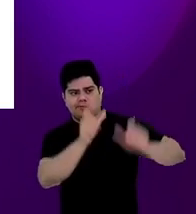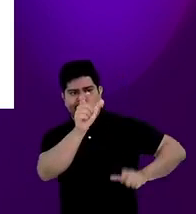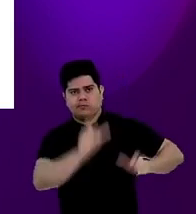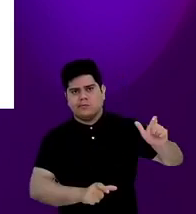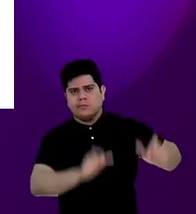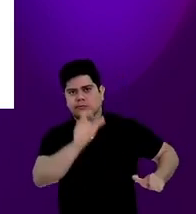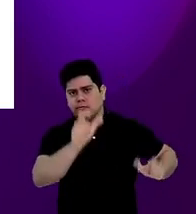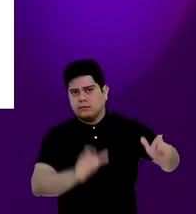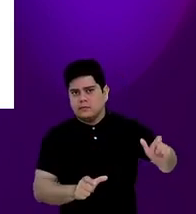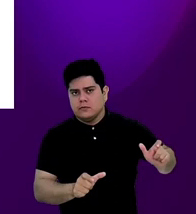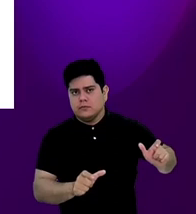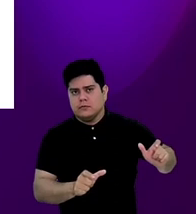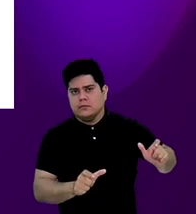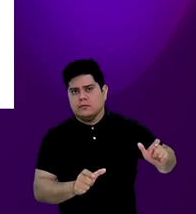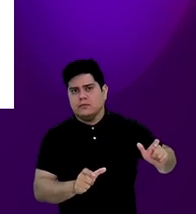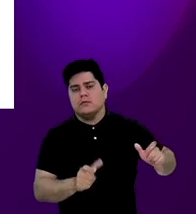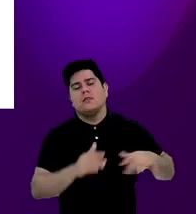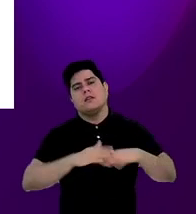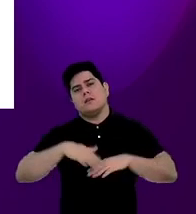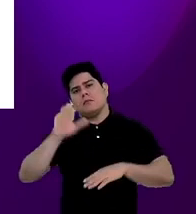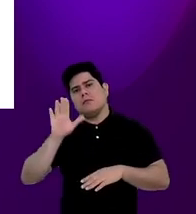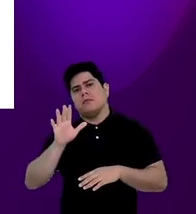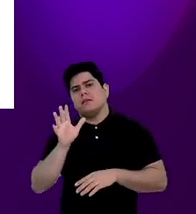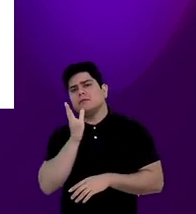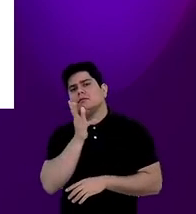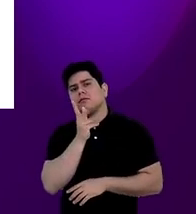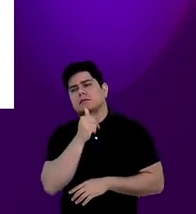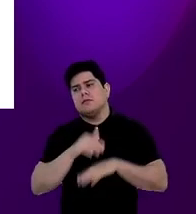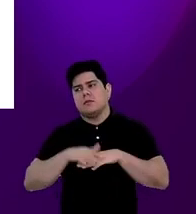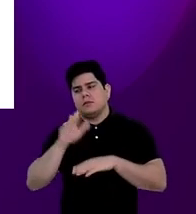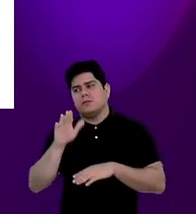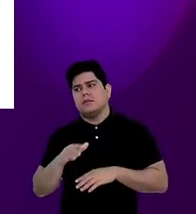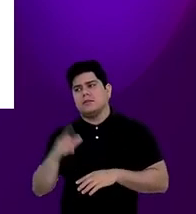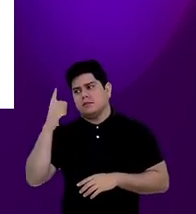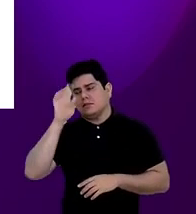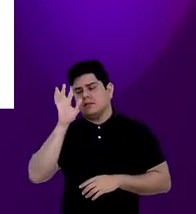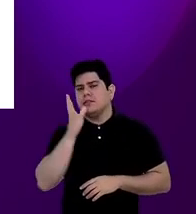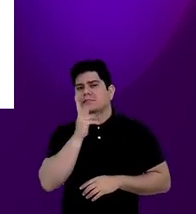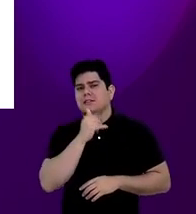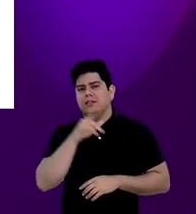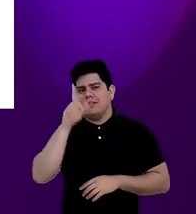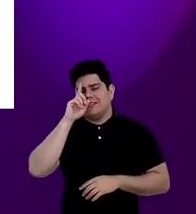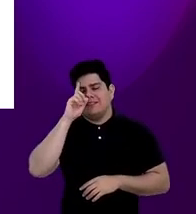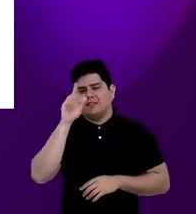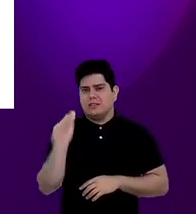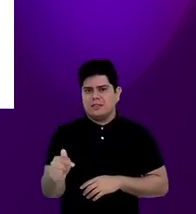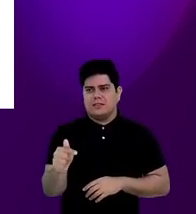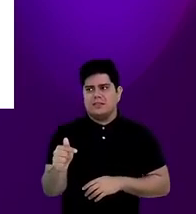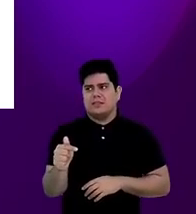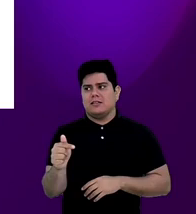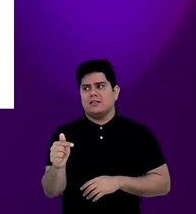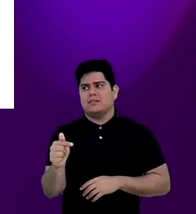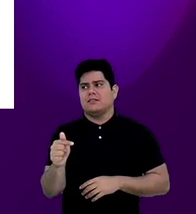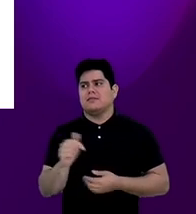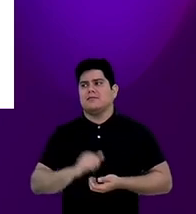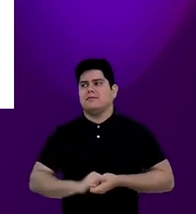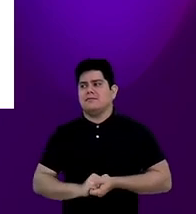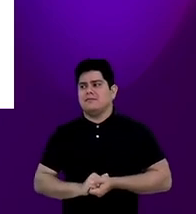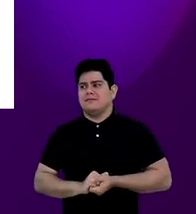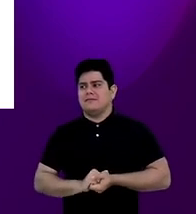aqui um pouco mais tardia, mediana de 7 dias, ao invés de 1 dia, então uma CRS um pouco mais tardia,